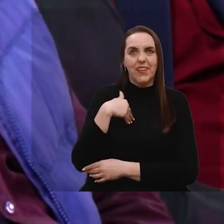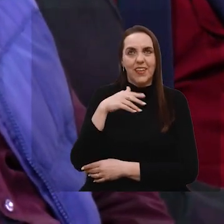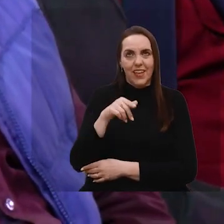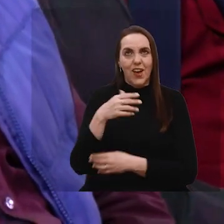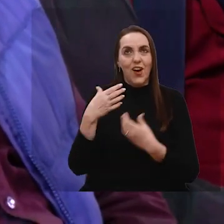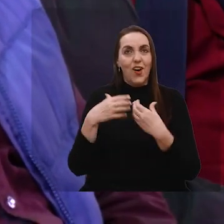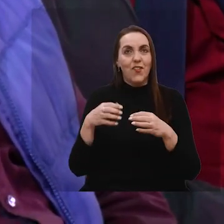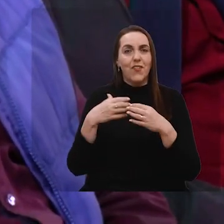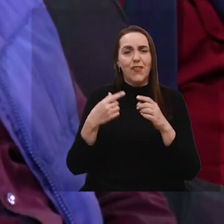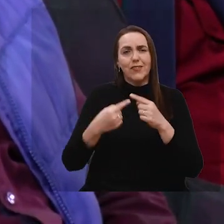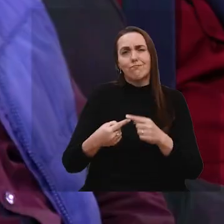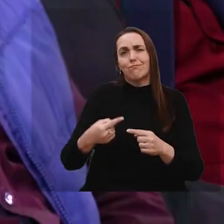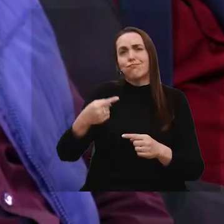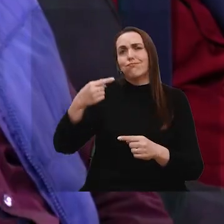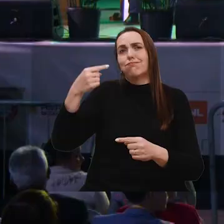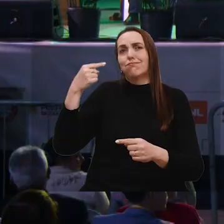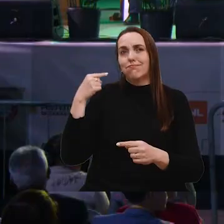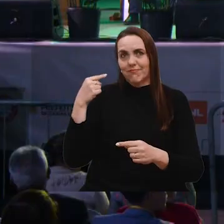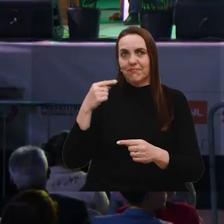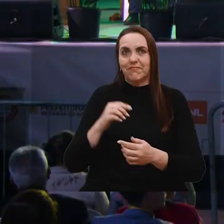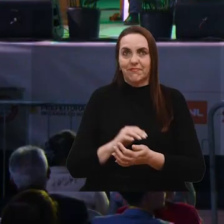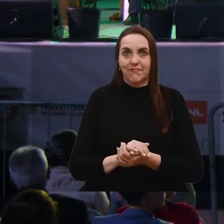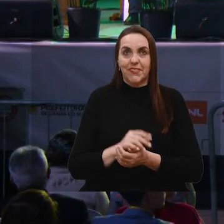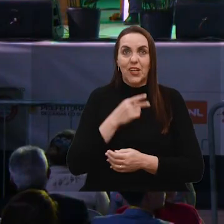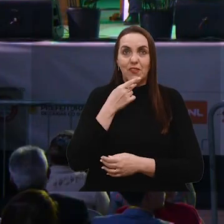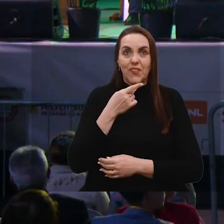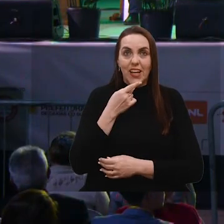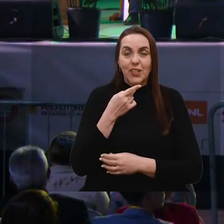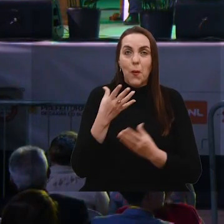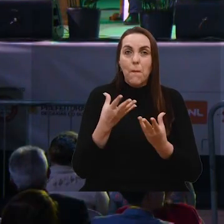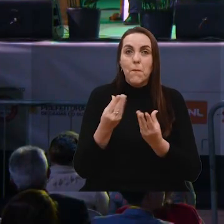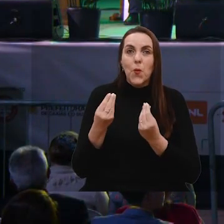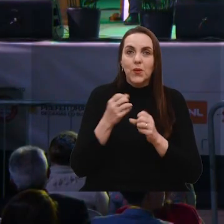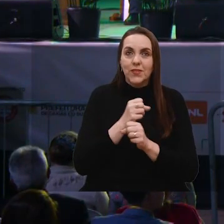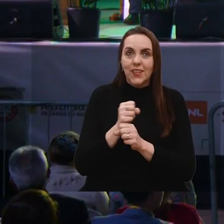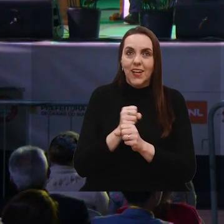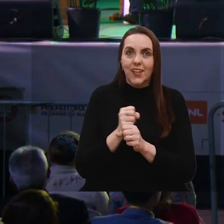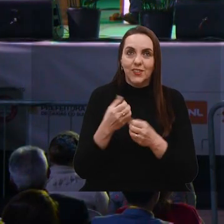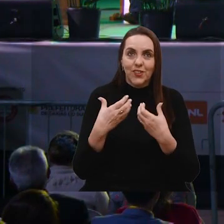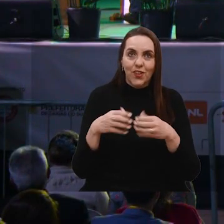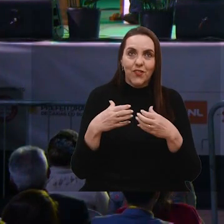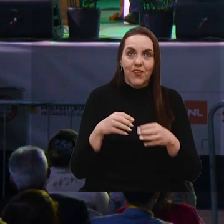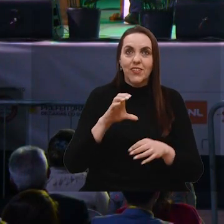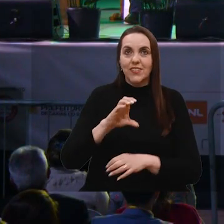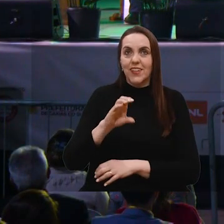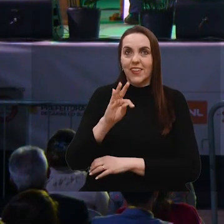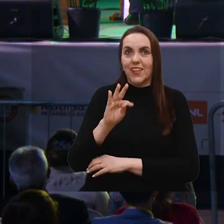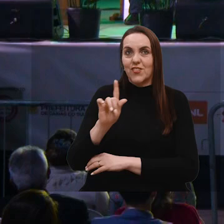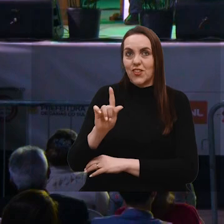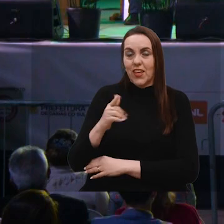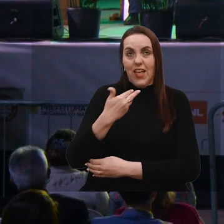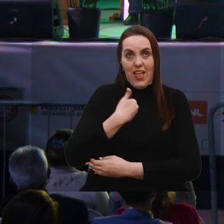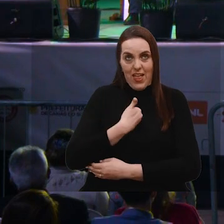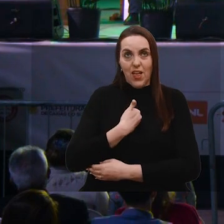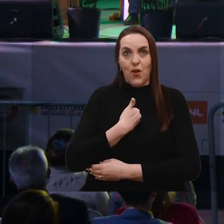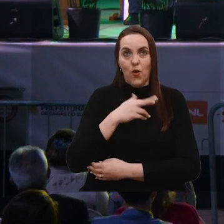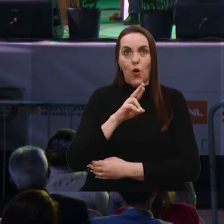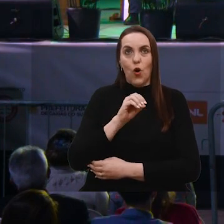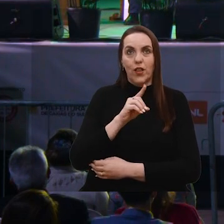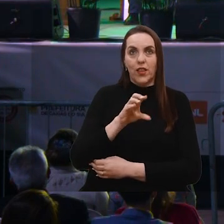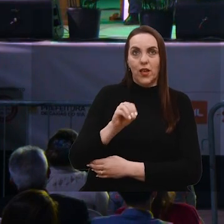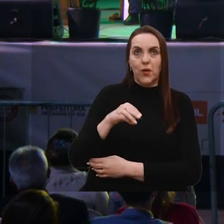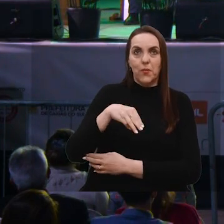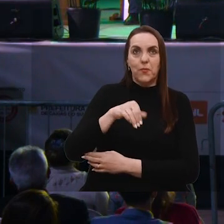sabe disso. É uma convivência muito anterior a isso. Eu estou falando dos muitos anos que nós convivemos no